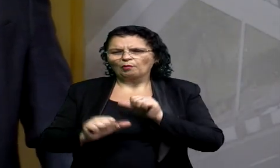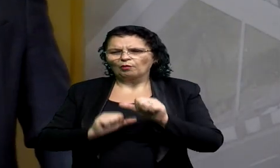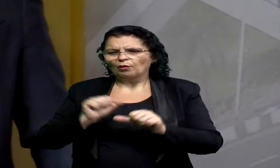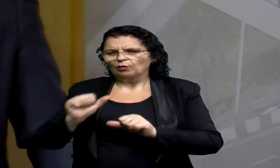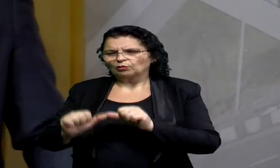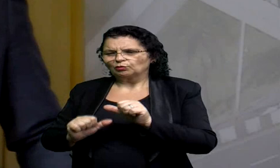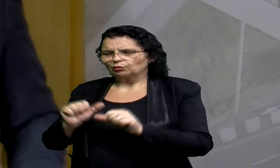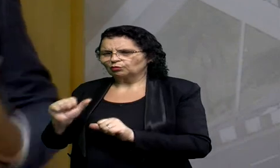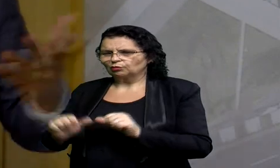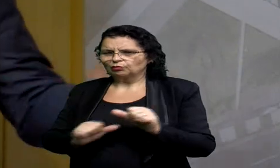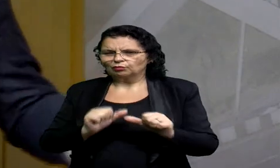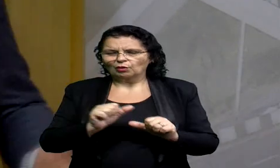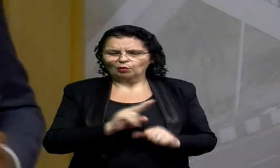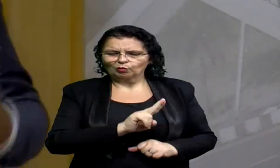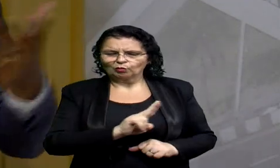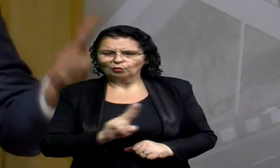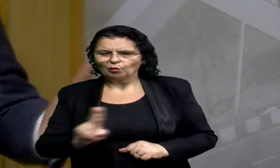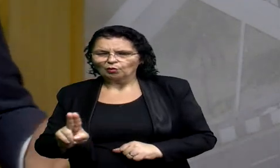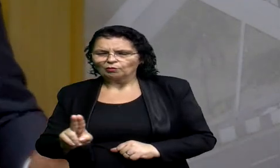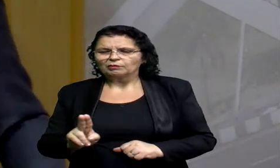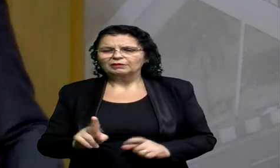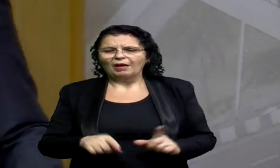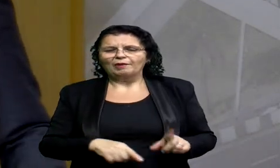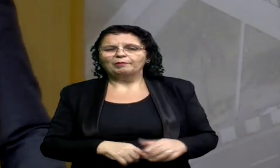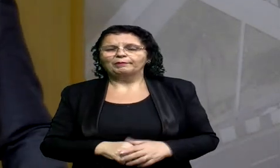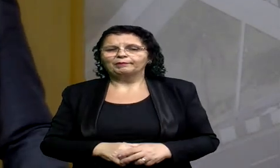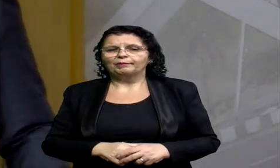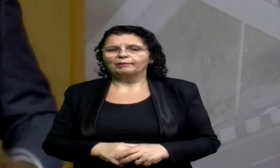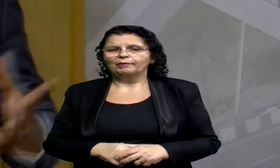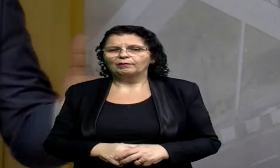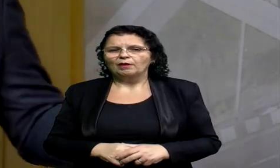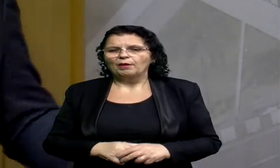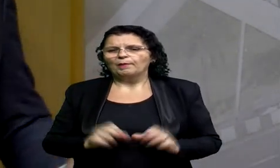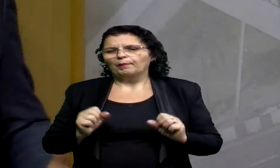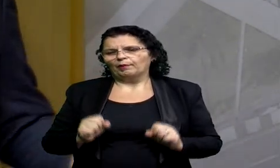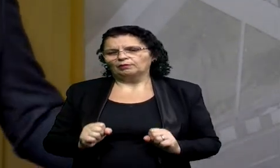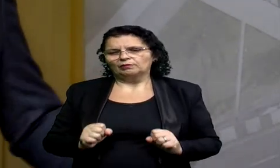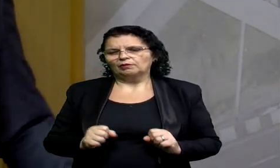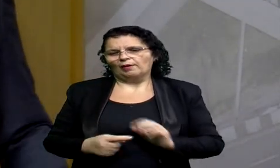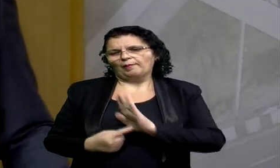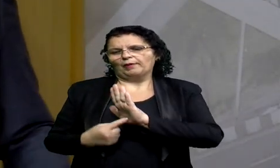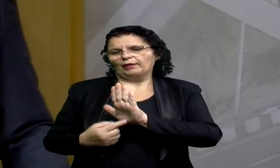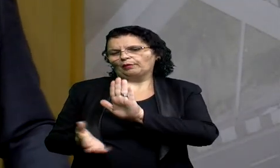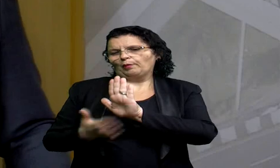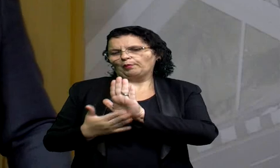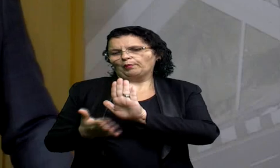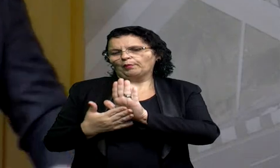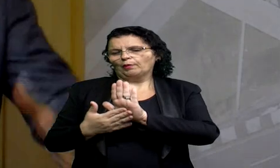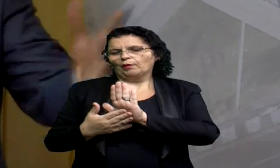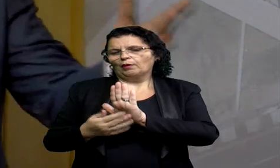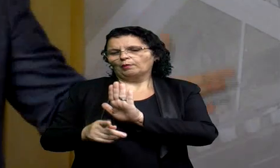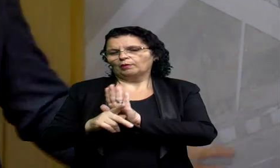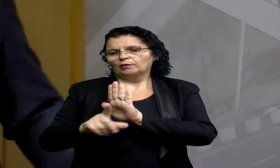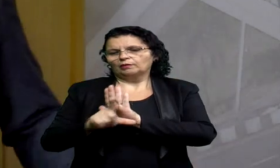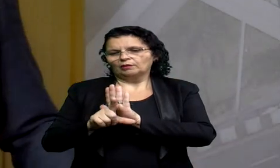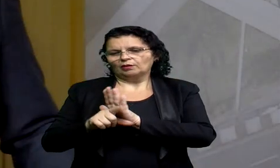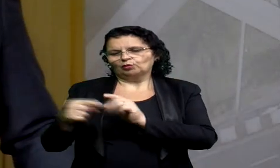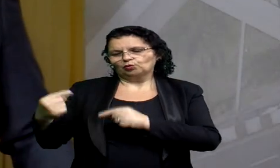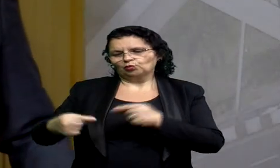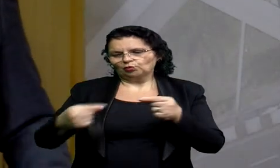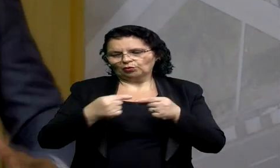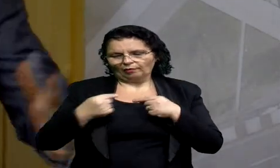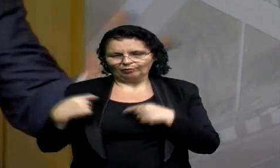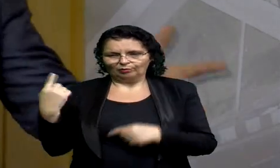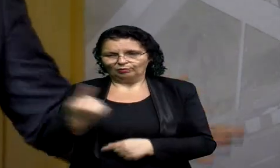alteração de uma denominação de um nome eh não pode ser só apresentar um projeto e não discutir com os senhores